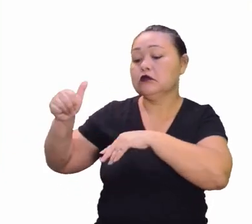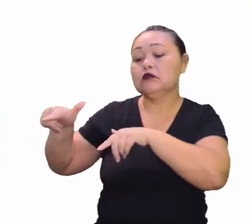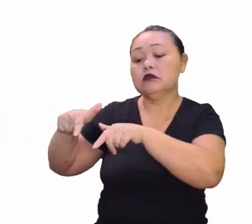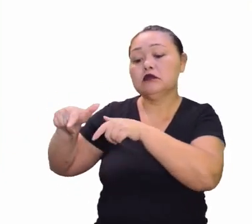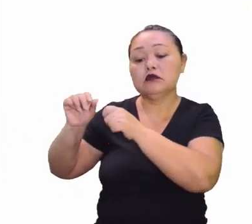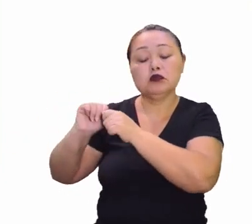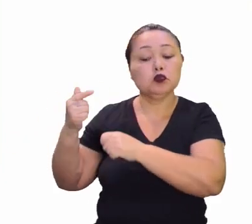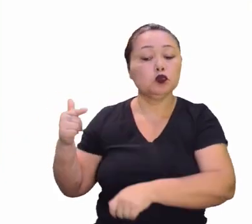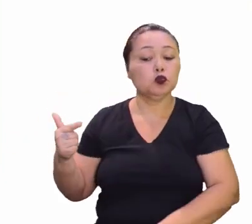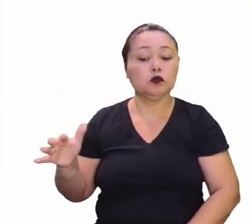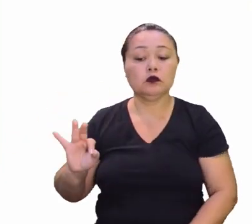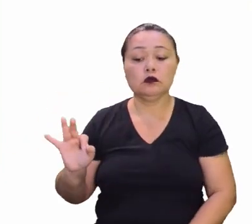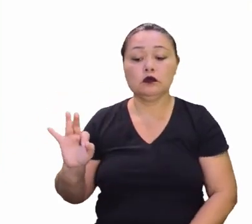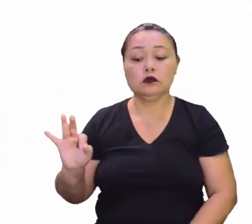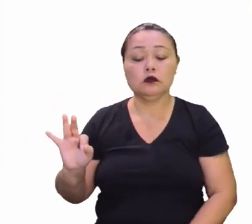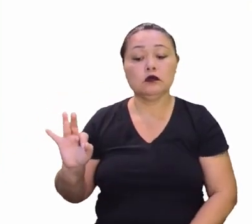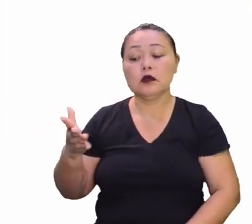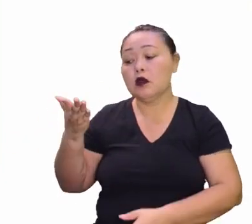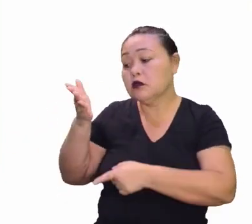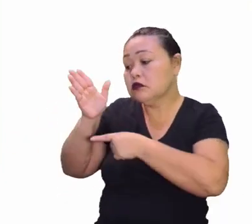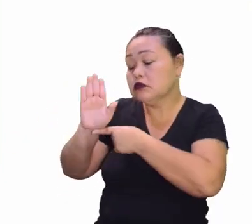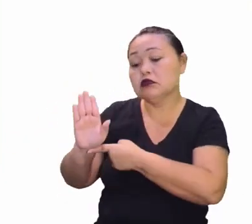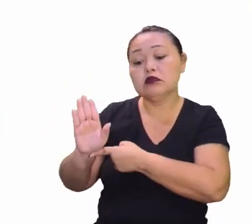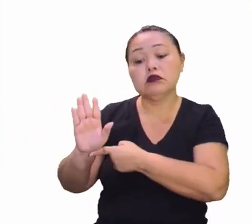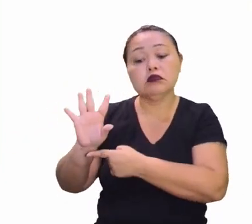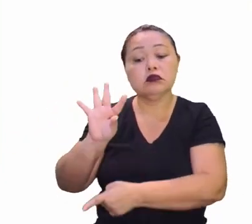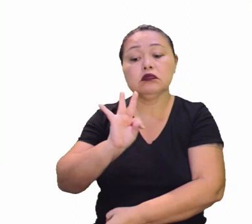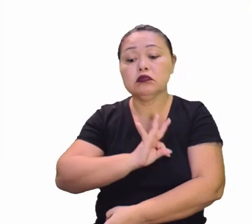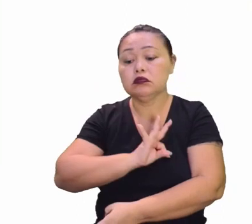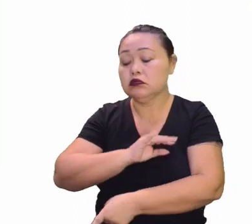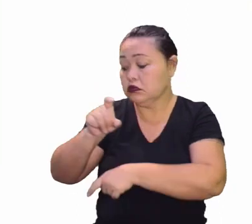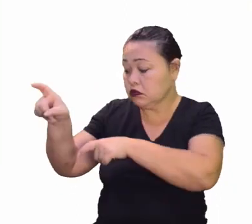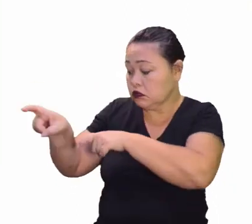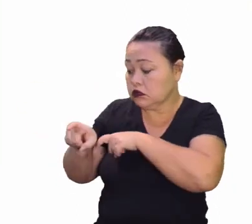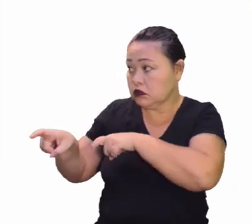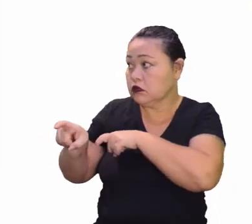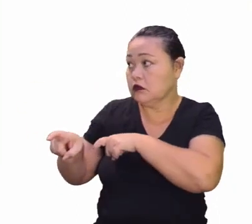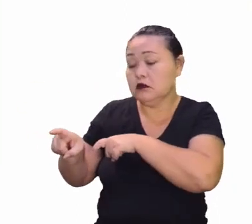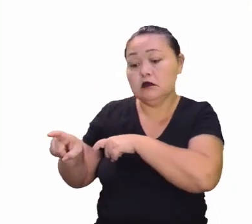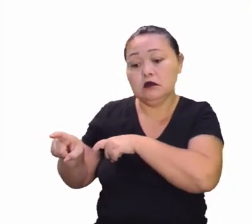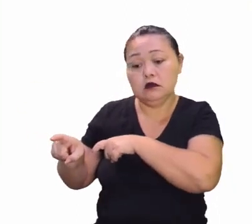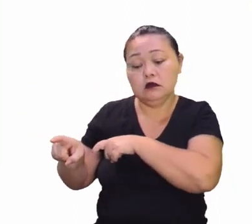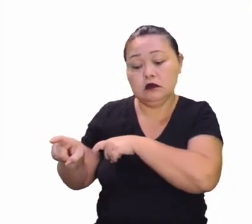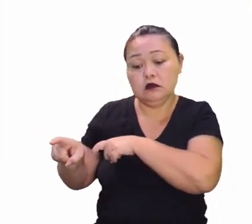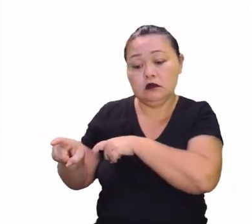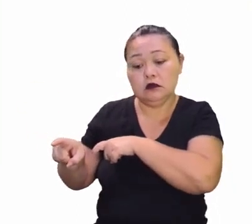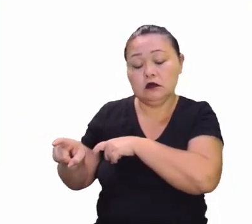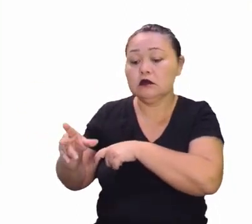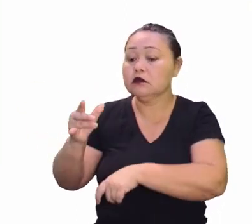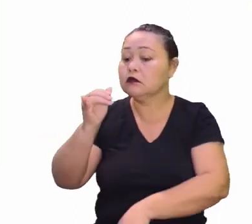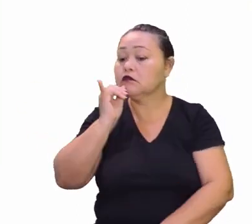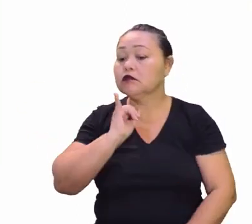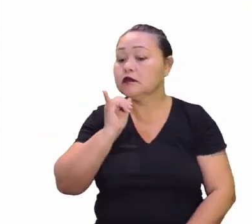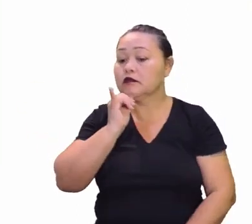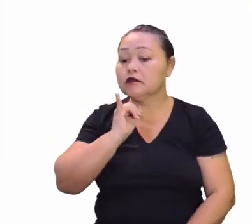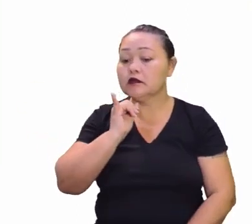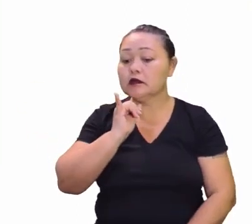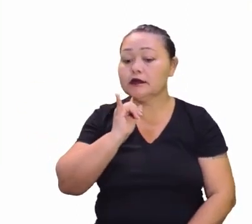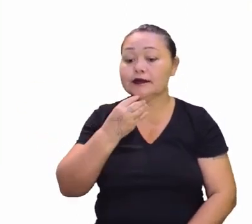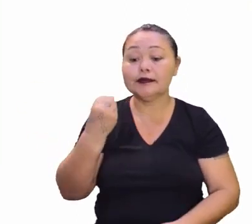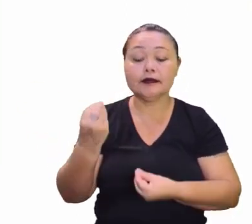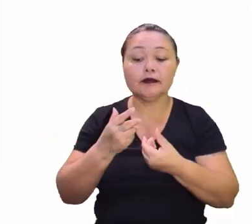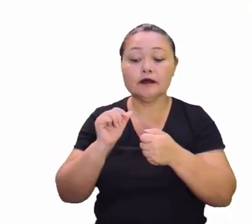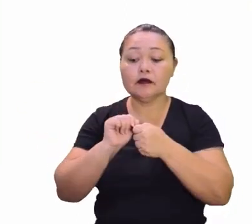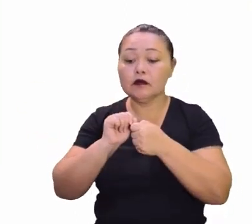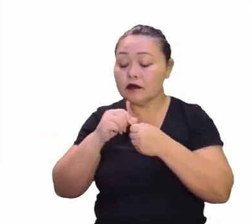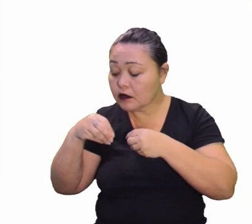agricultores, não teve assistência técnica agrícola, como, por exemplo, como